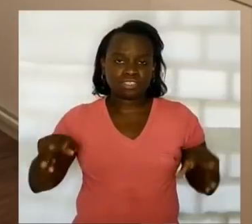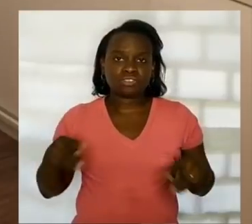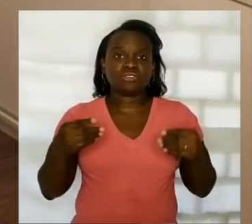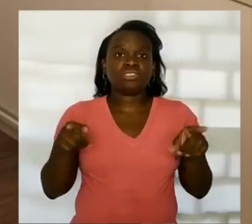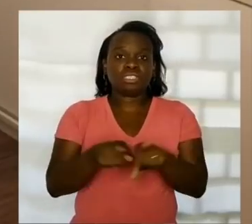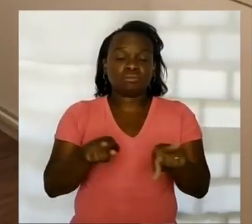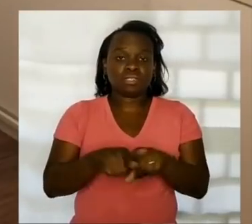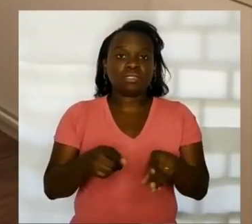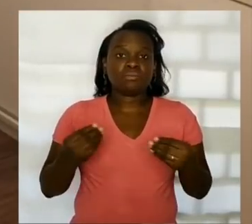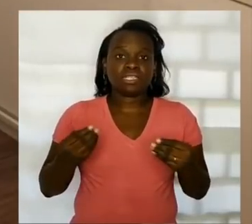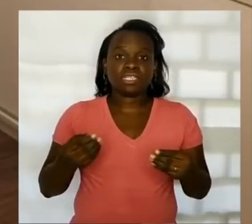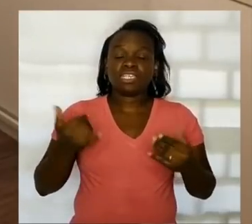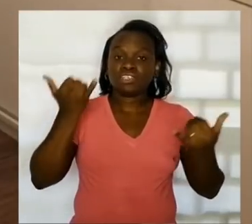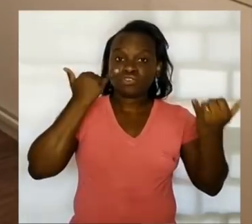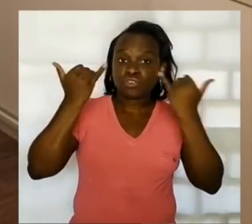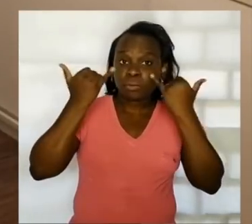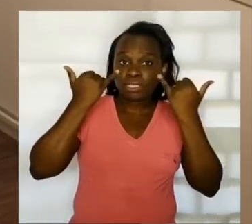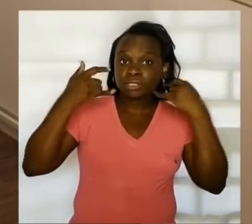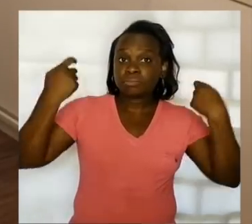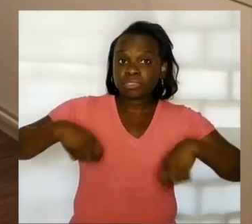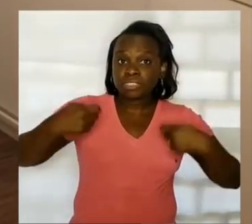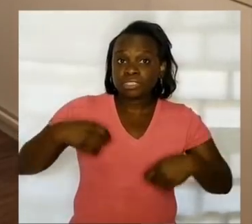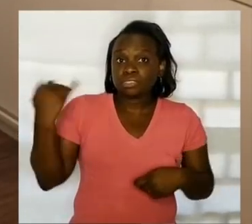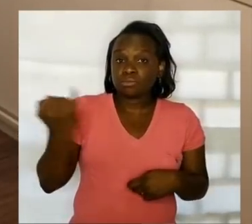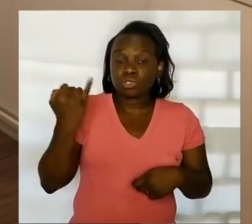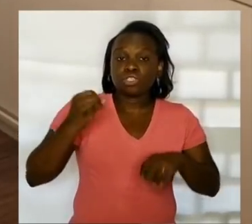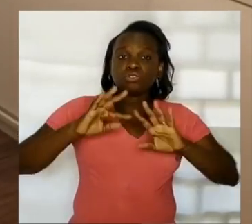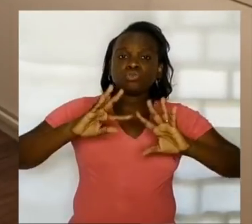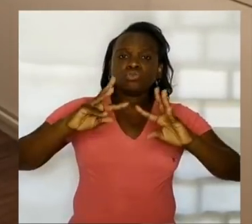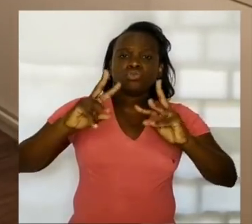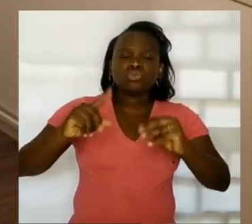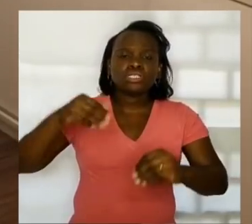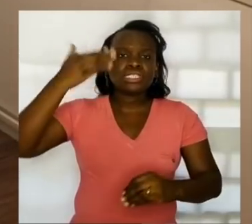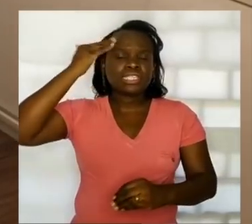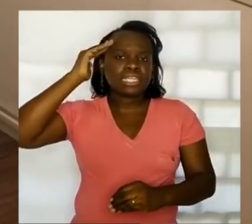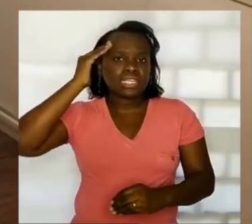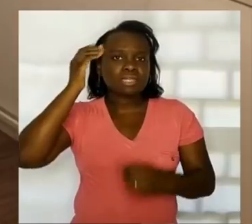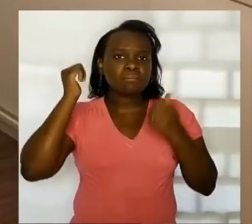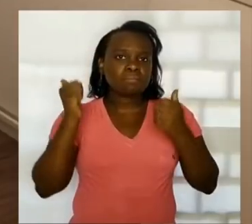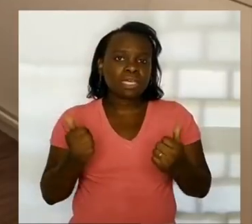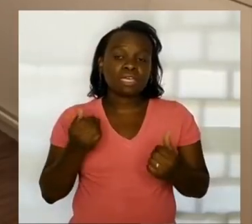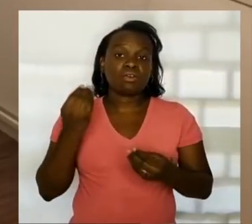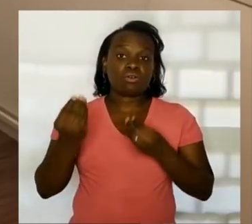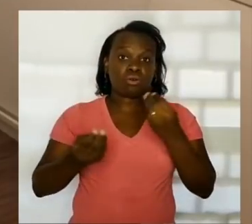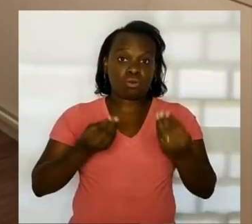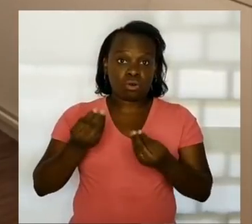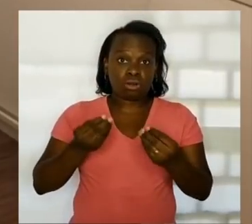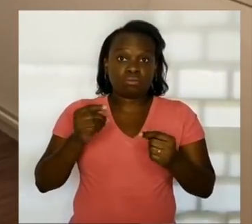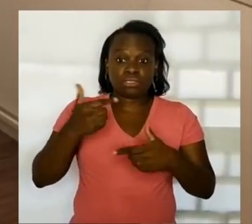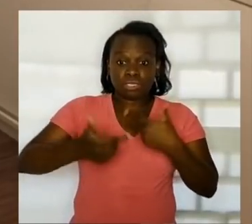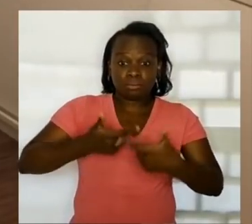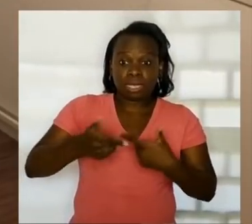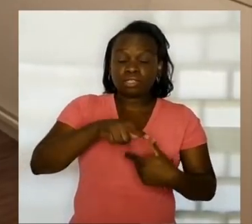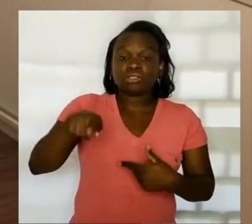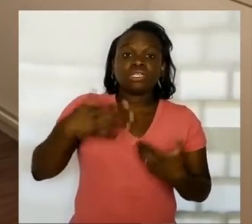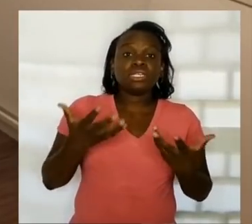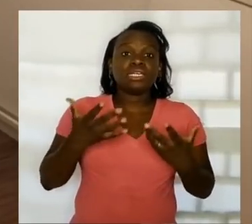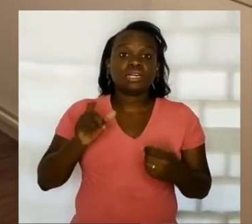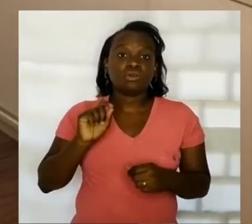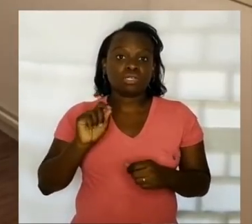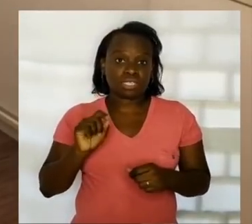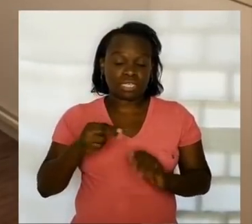no sentido de fornecer informações necessárias para todo mundo compreender exatamente o que nós estamos